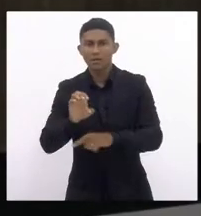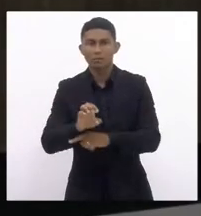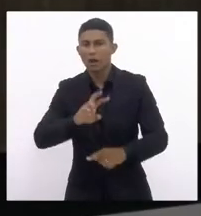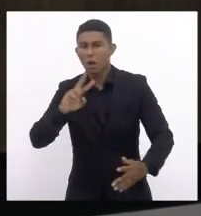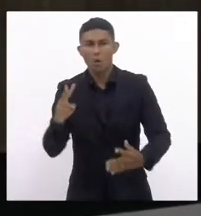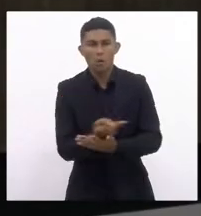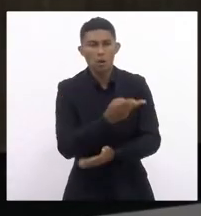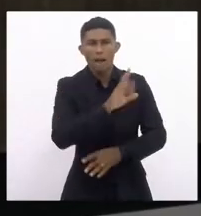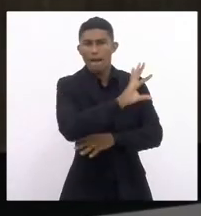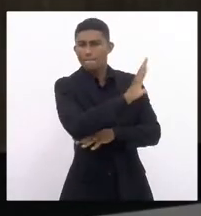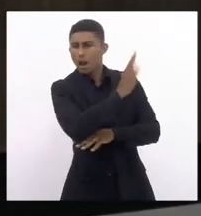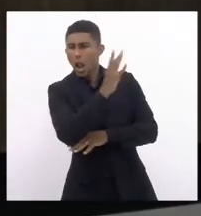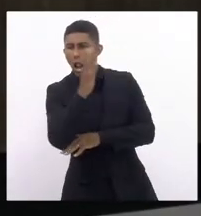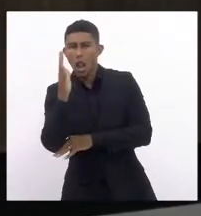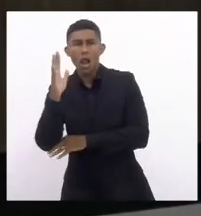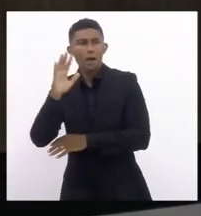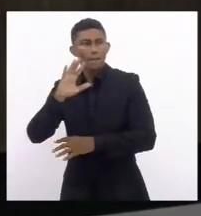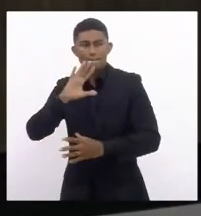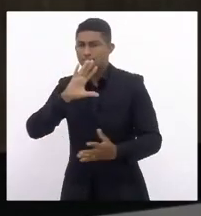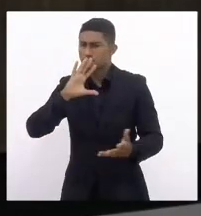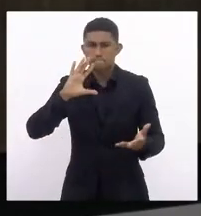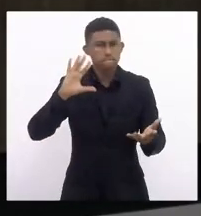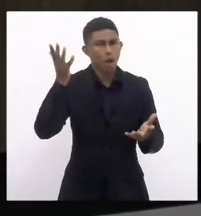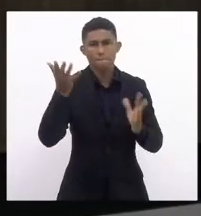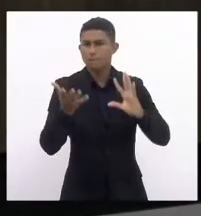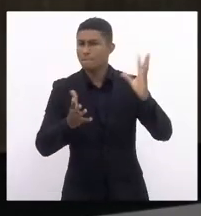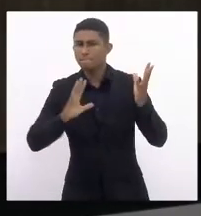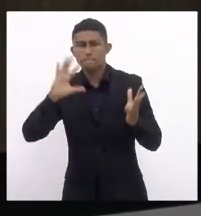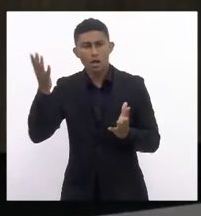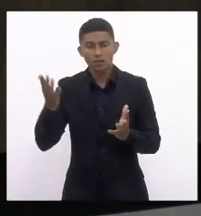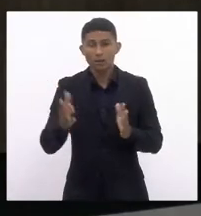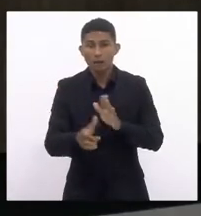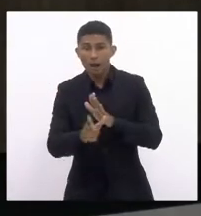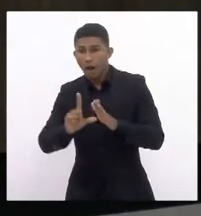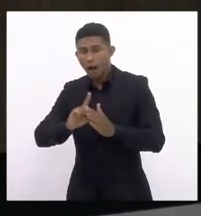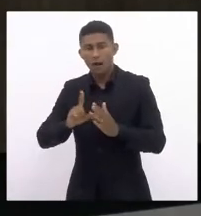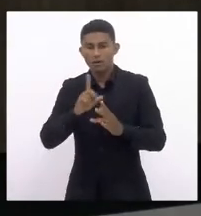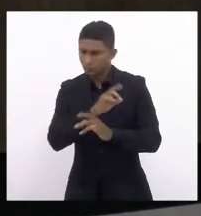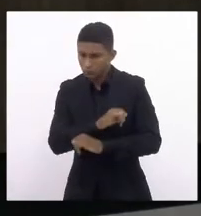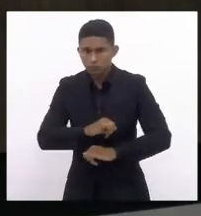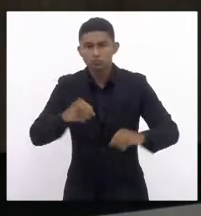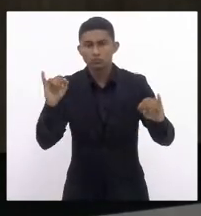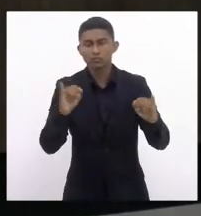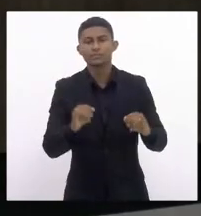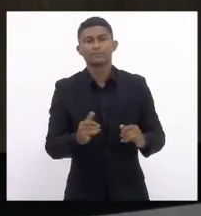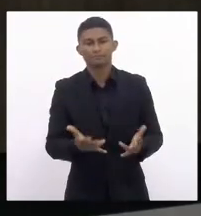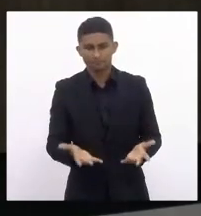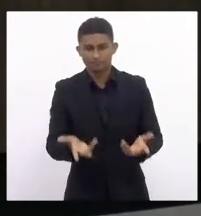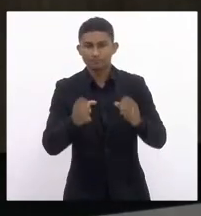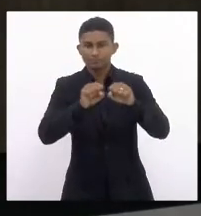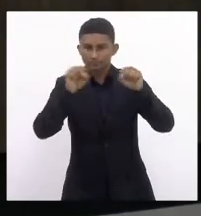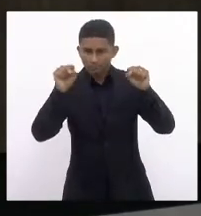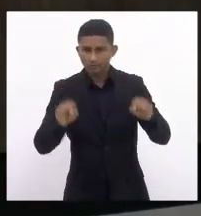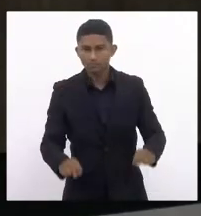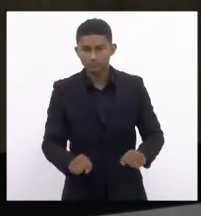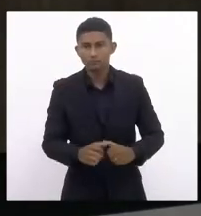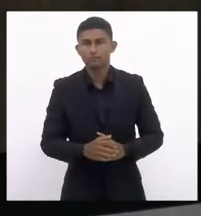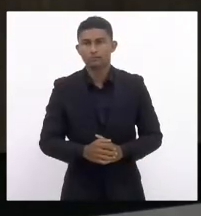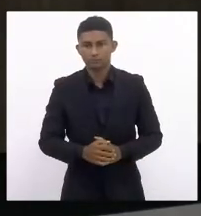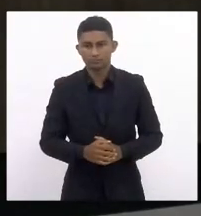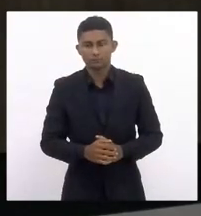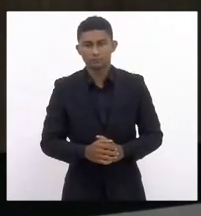ambientais e iminências a desastres que envolvam o ambiente, na forma que